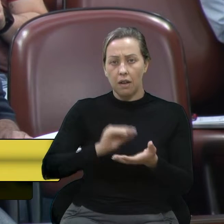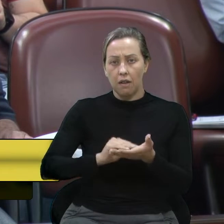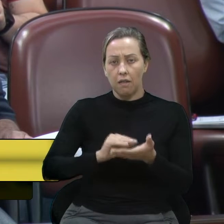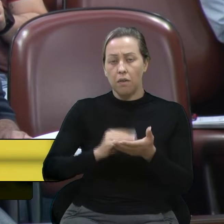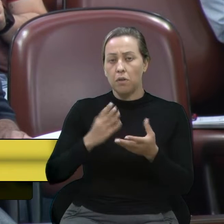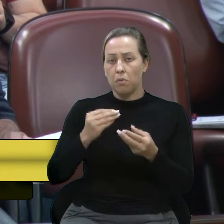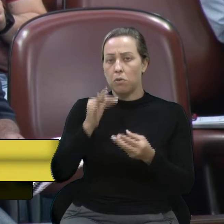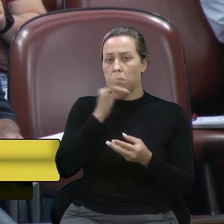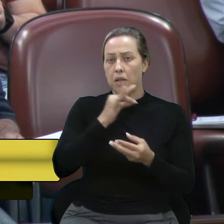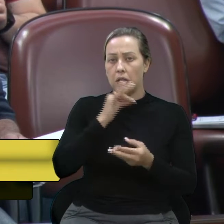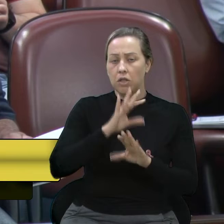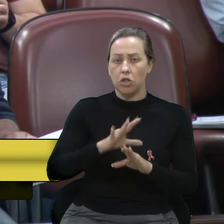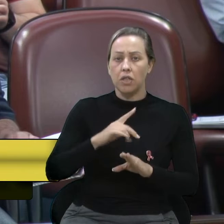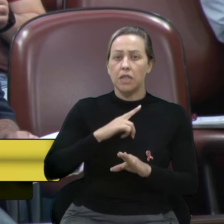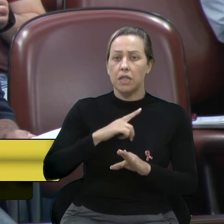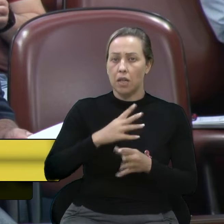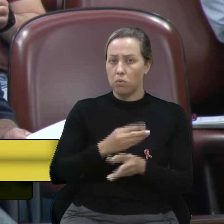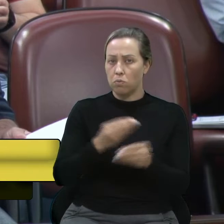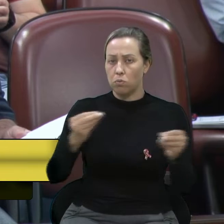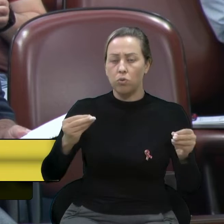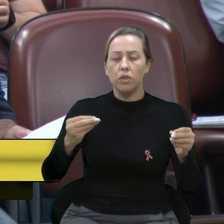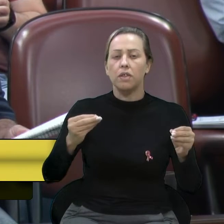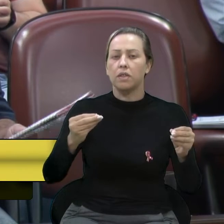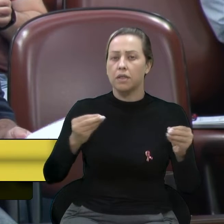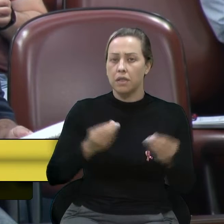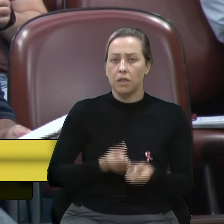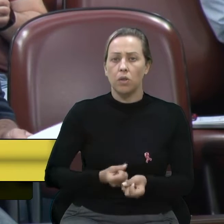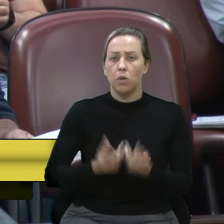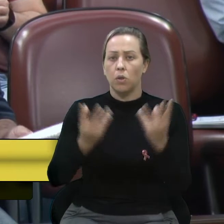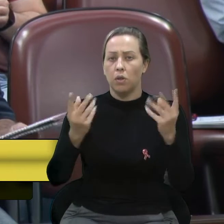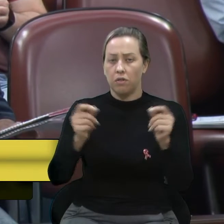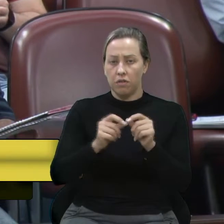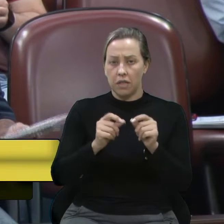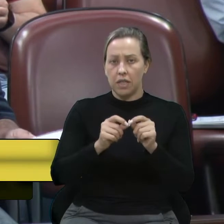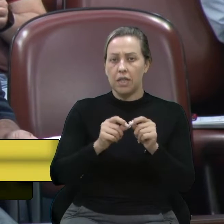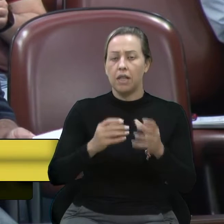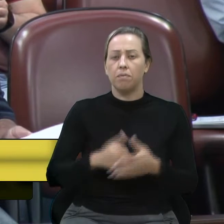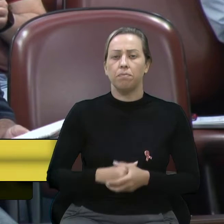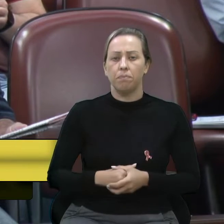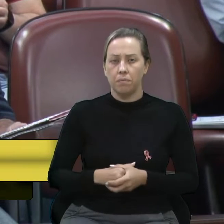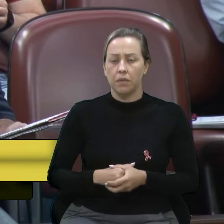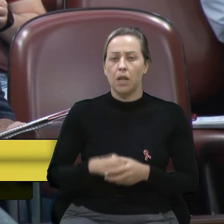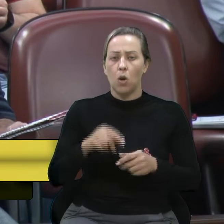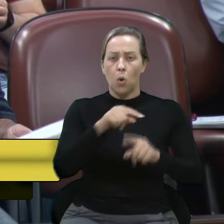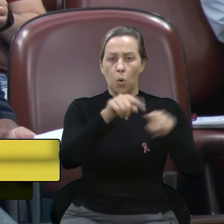para Caxias. Tem muitas quadras para fazer fechamento. Nós temos